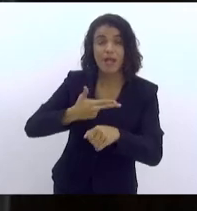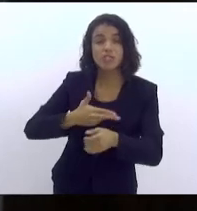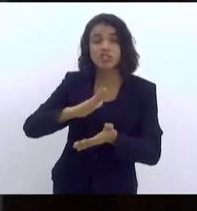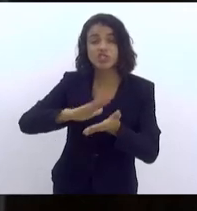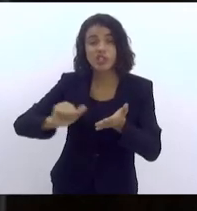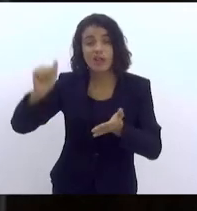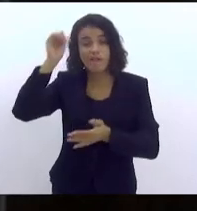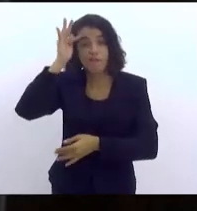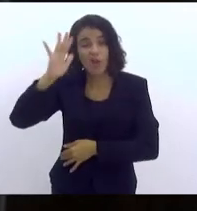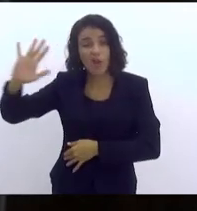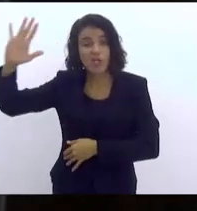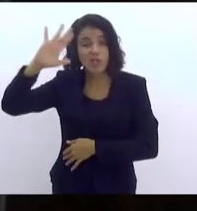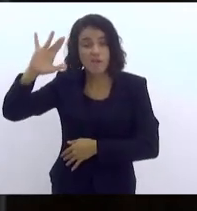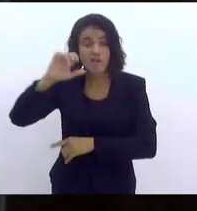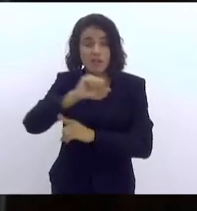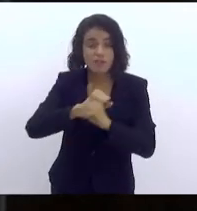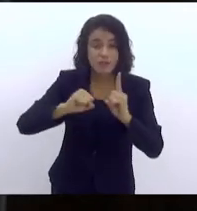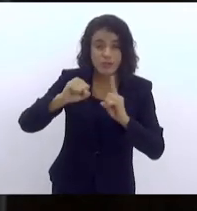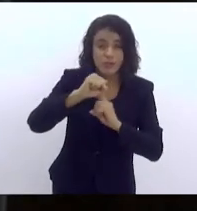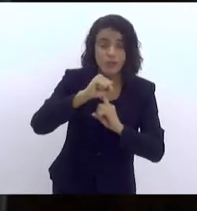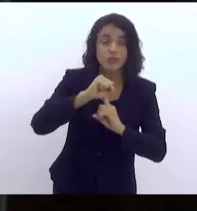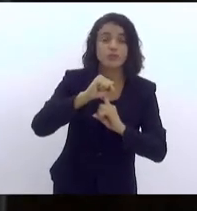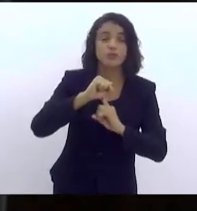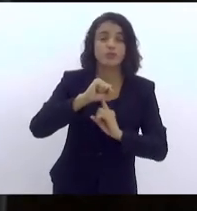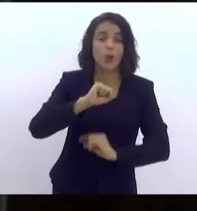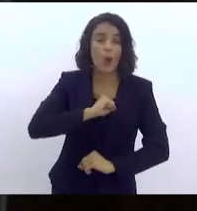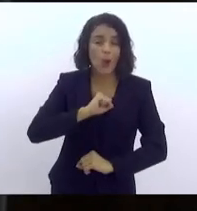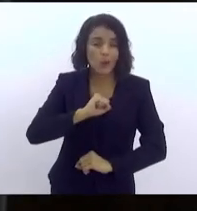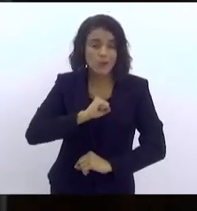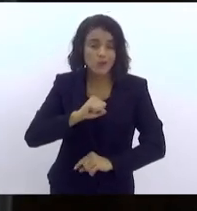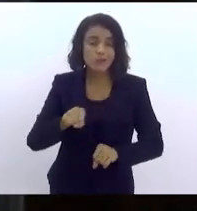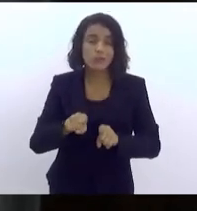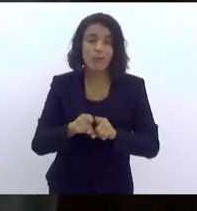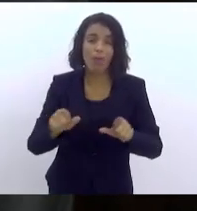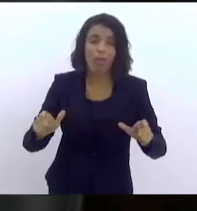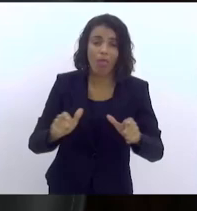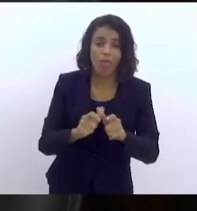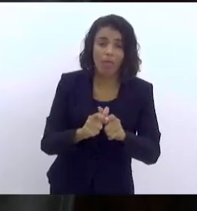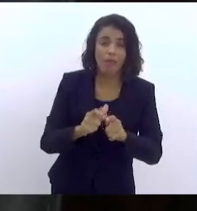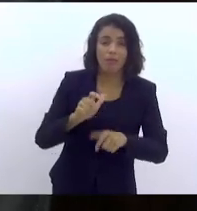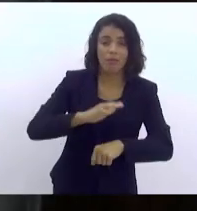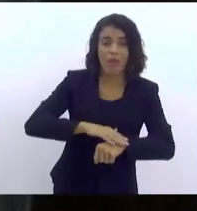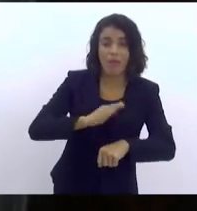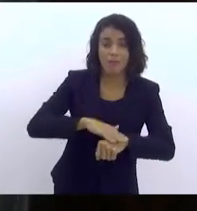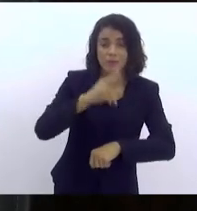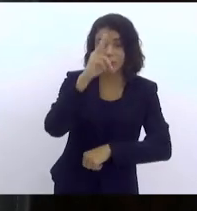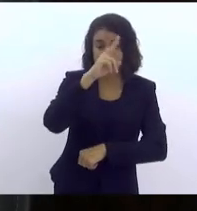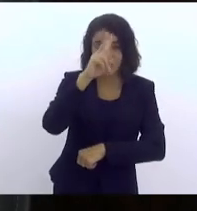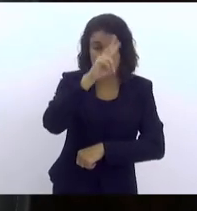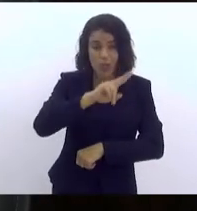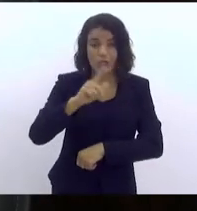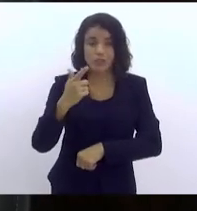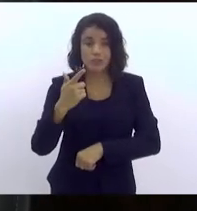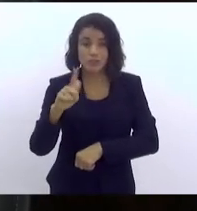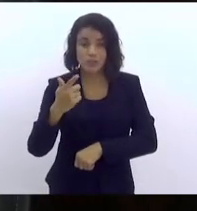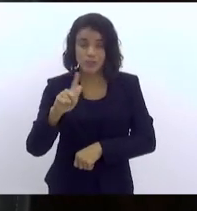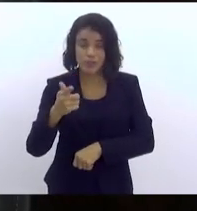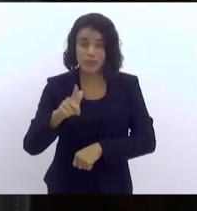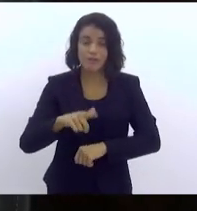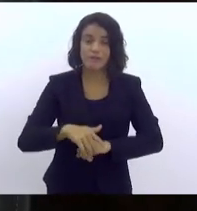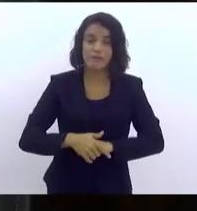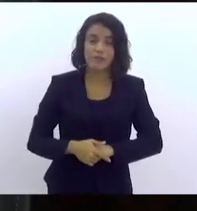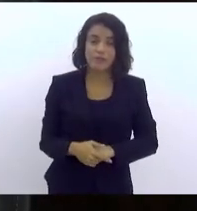Filosofia Sociologia diminui o tempo de história de geografia